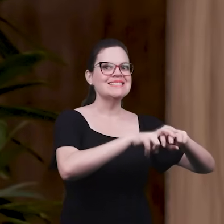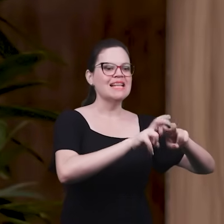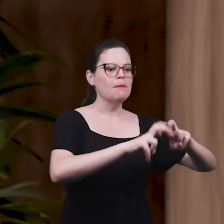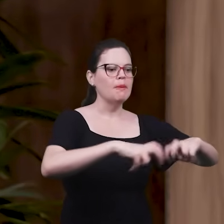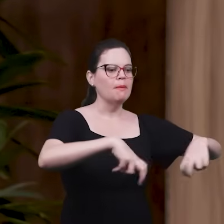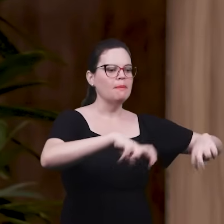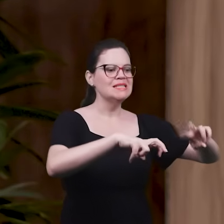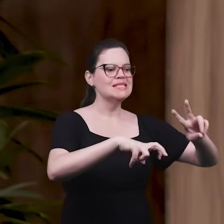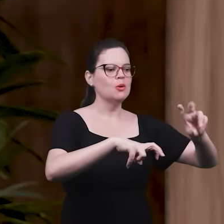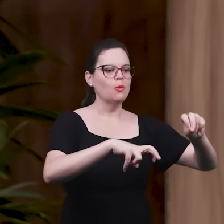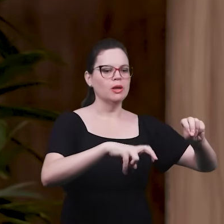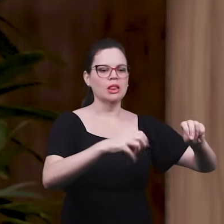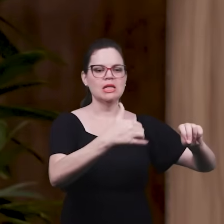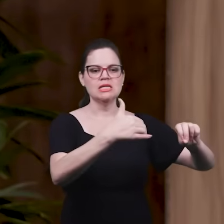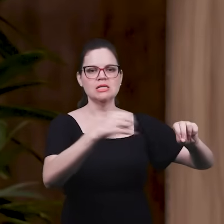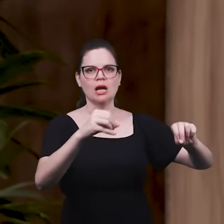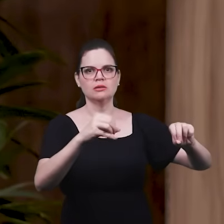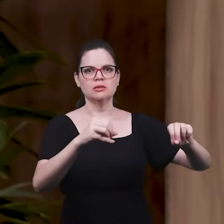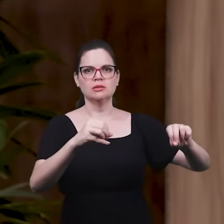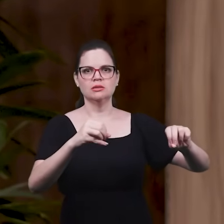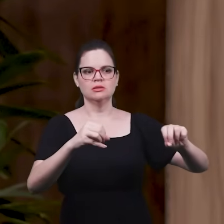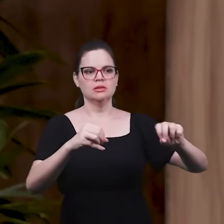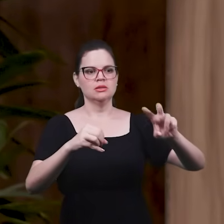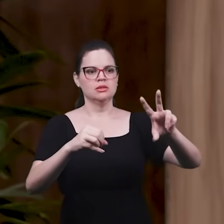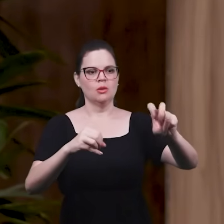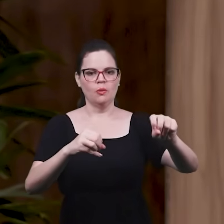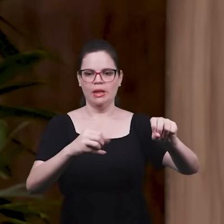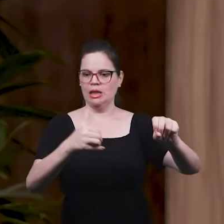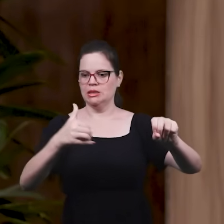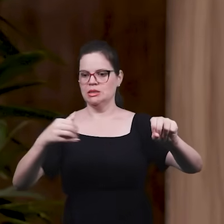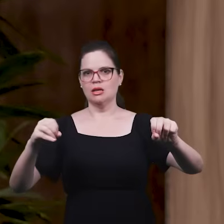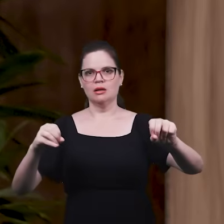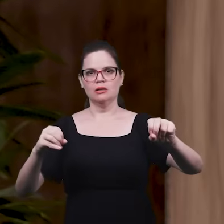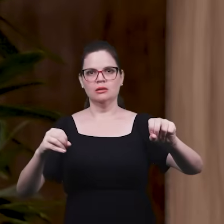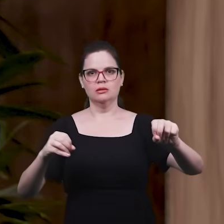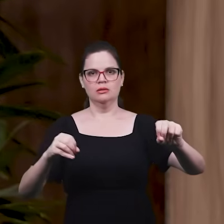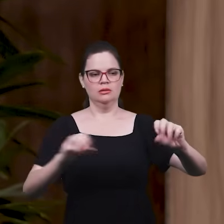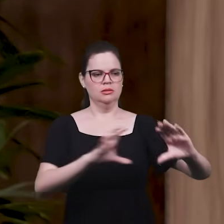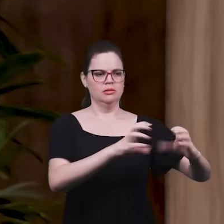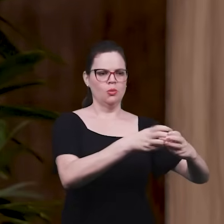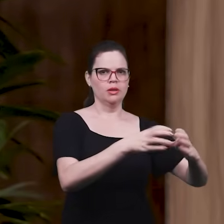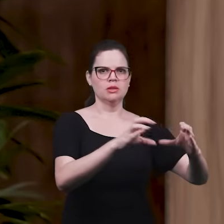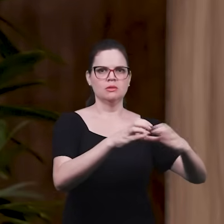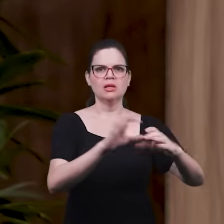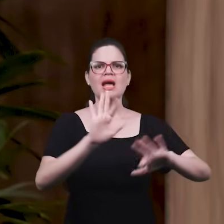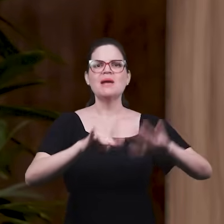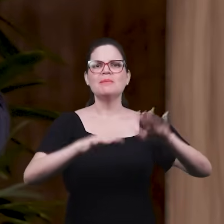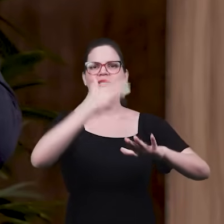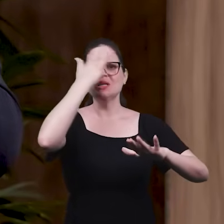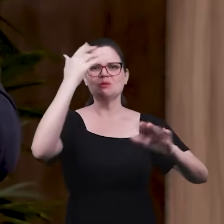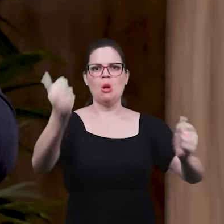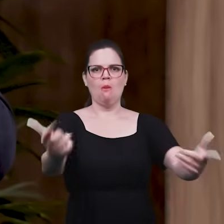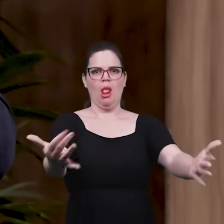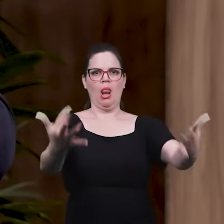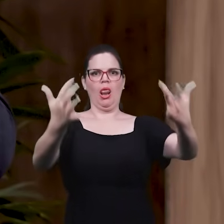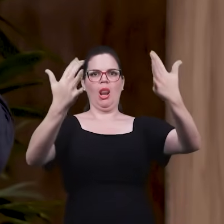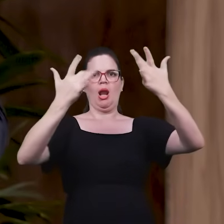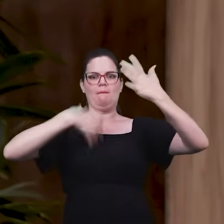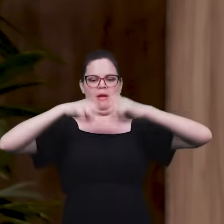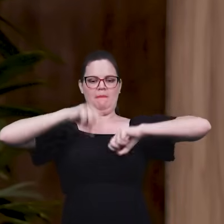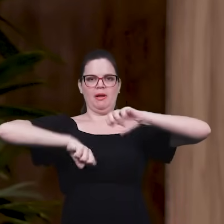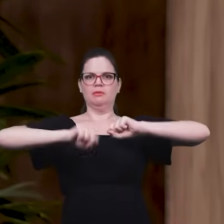atendidos. Porque imagine, Jesus multiplicaria pão, peixe e ficaria todo mundo vindo em cima. Não, separa a